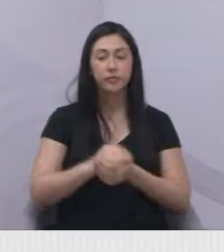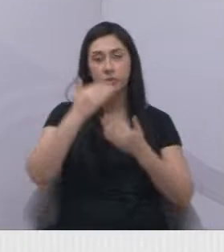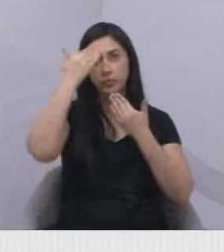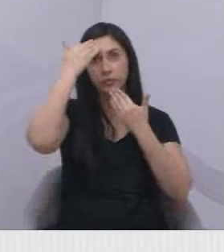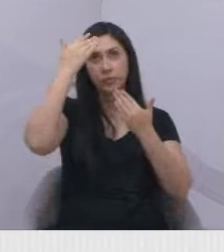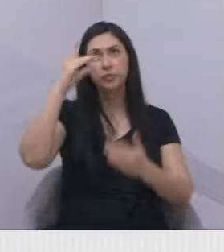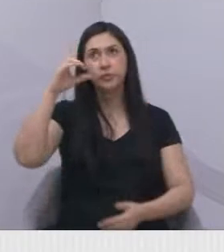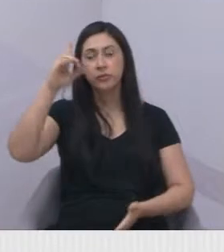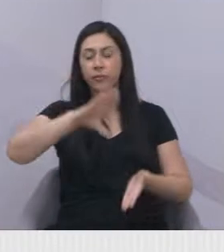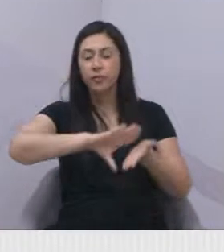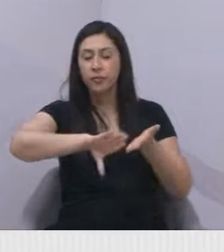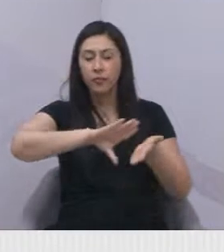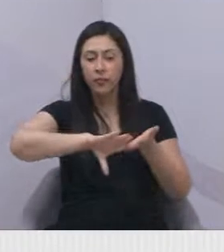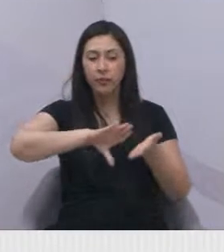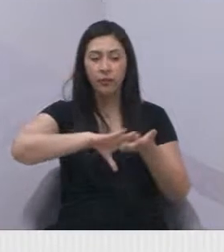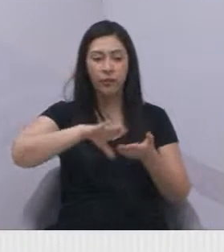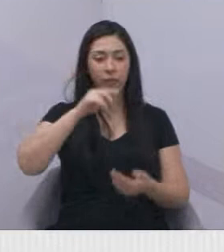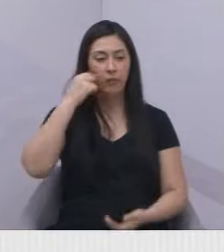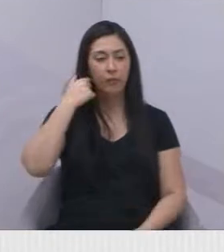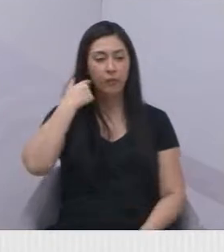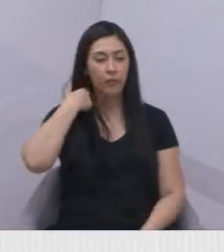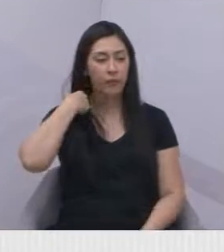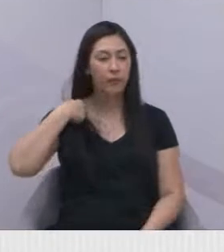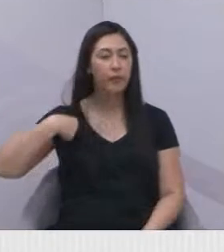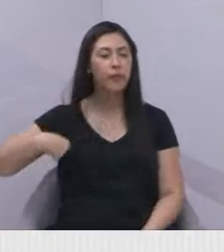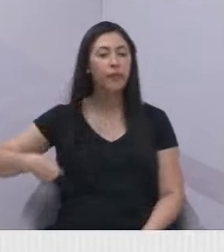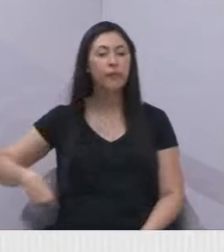foi retirado aquilo lá.